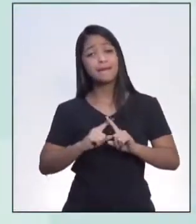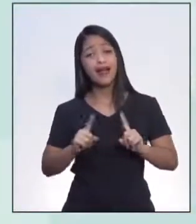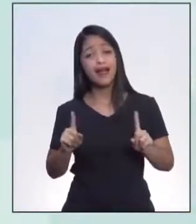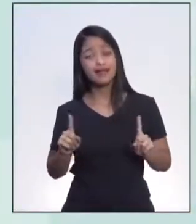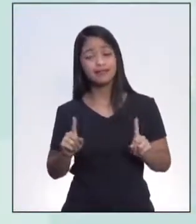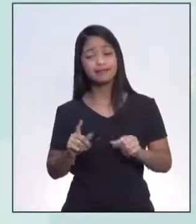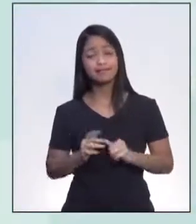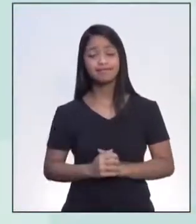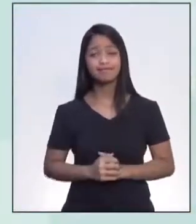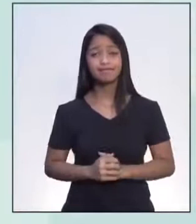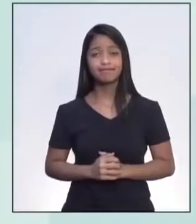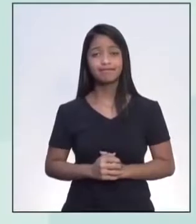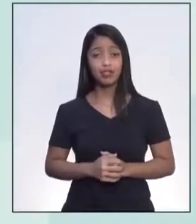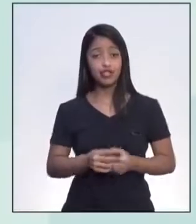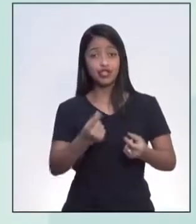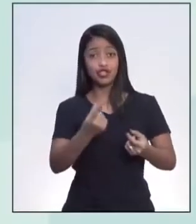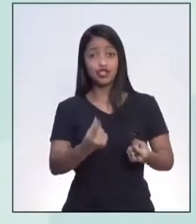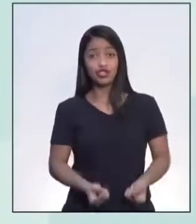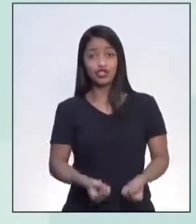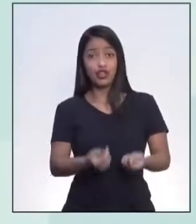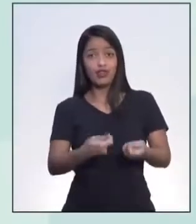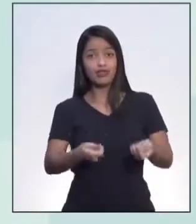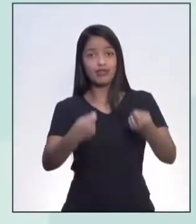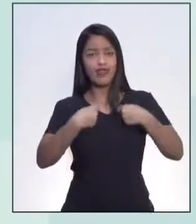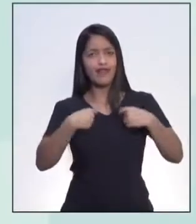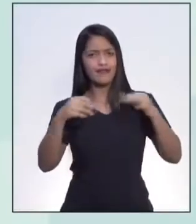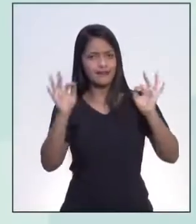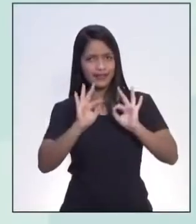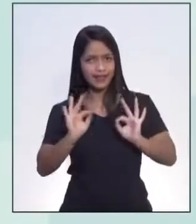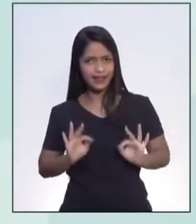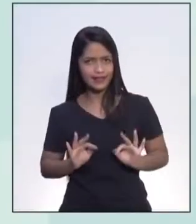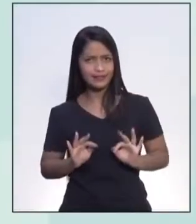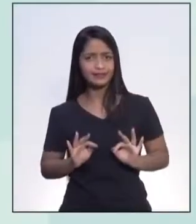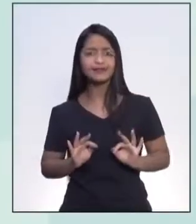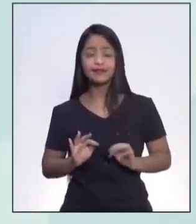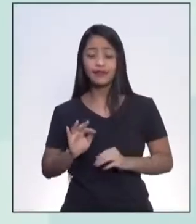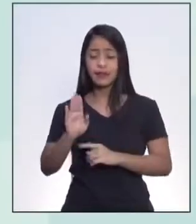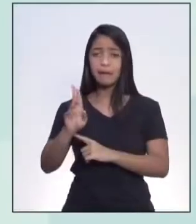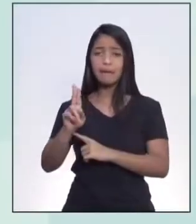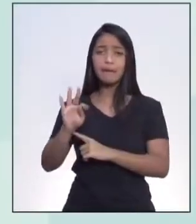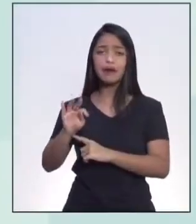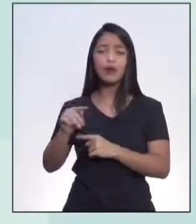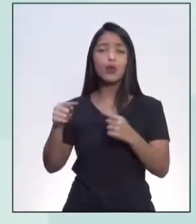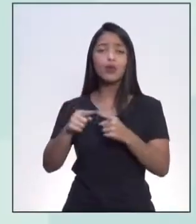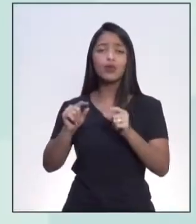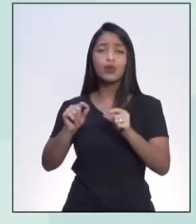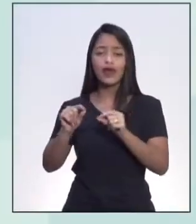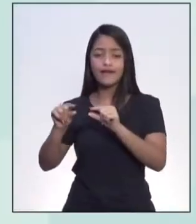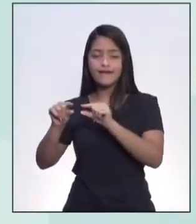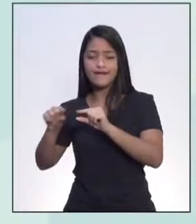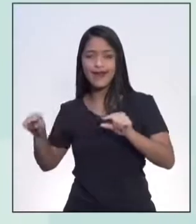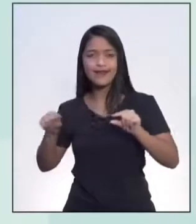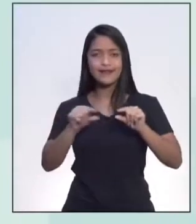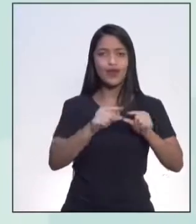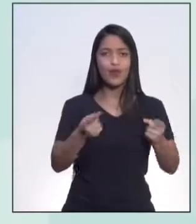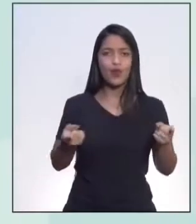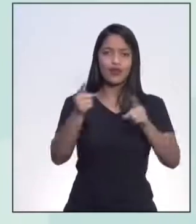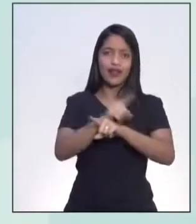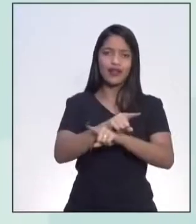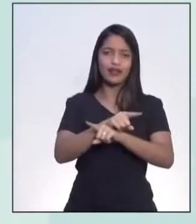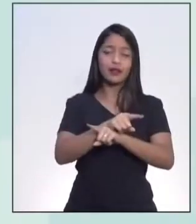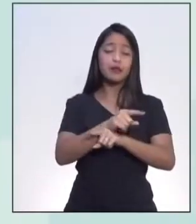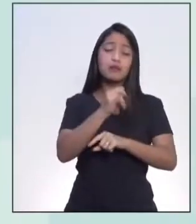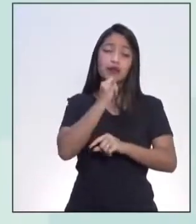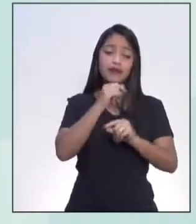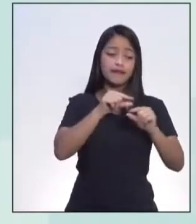que o dinheiro traz felicidade? Para eu usar o but, tem que ter uma ideia contrária. Essa frase aqui precisa ser negativa, porque